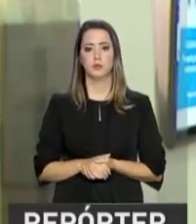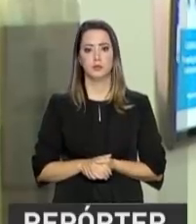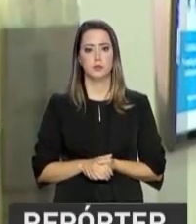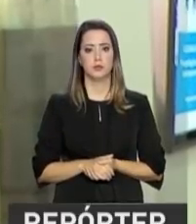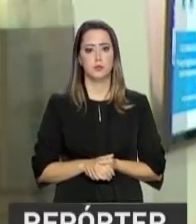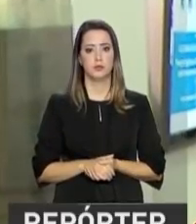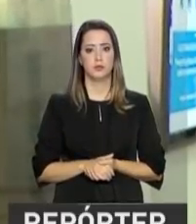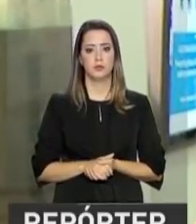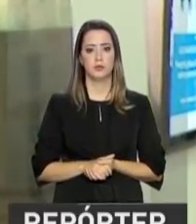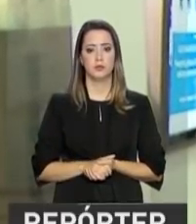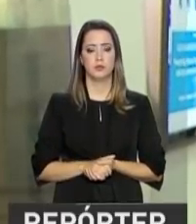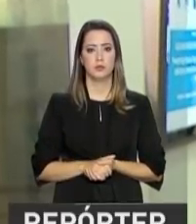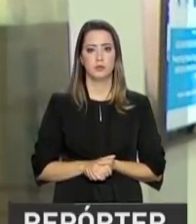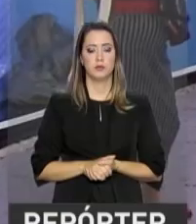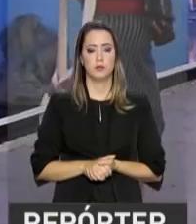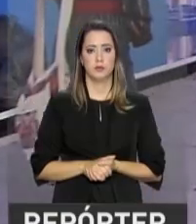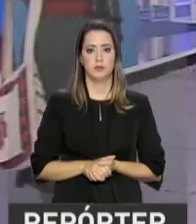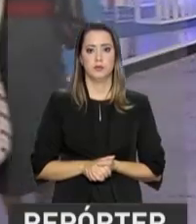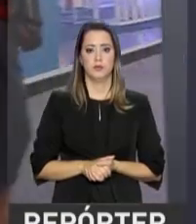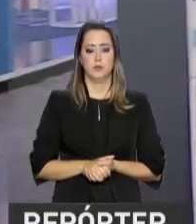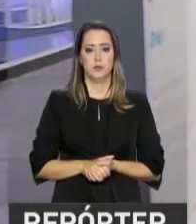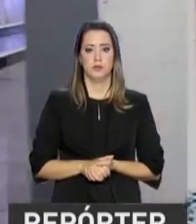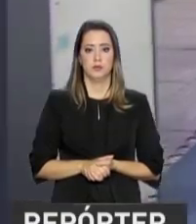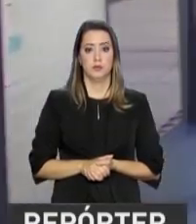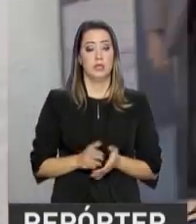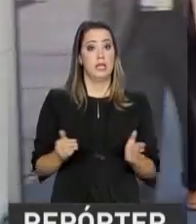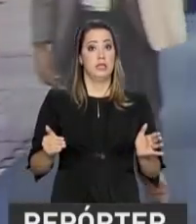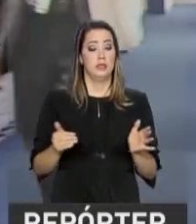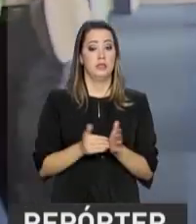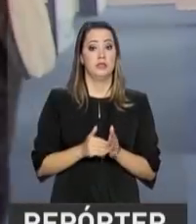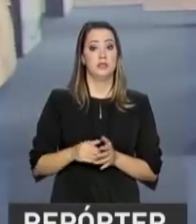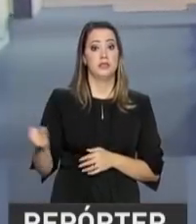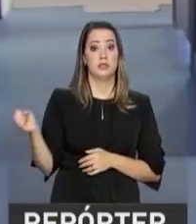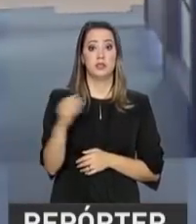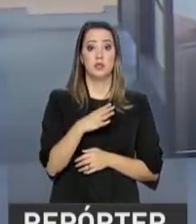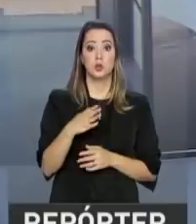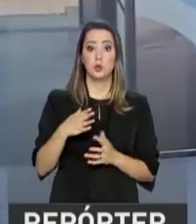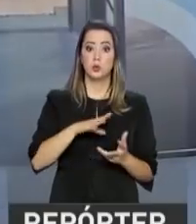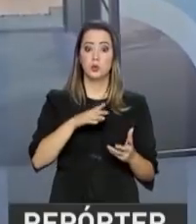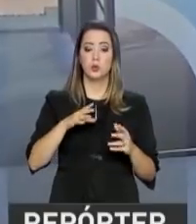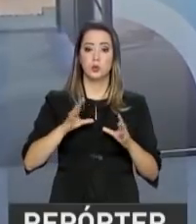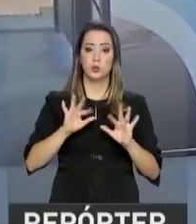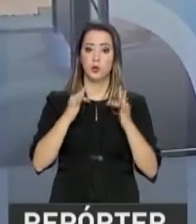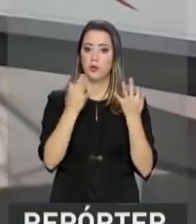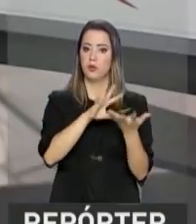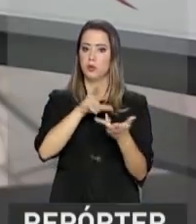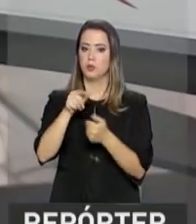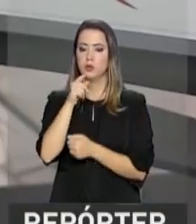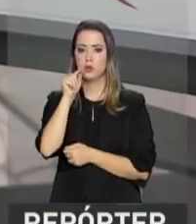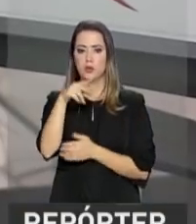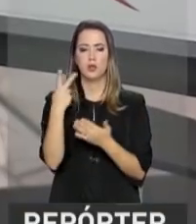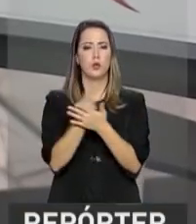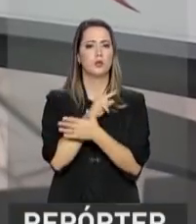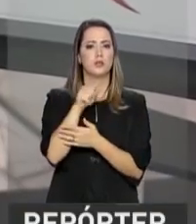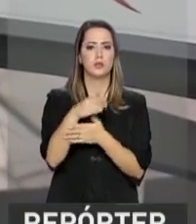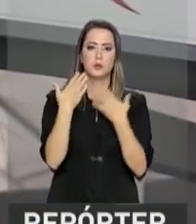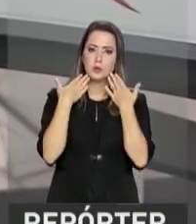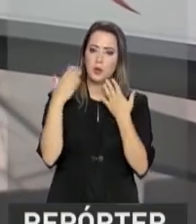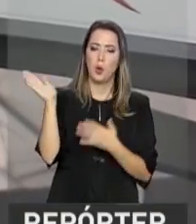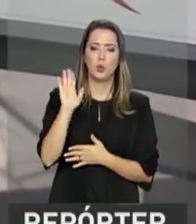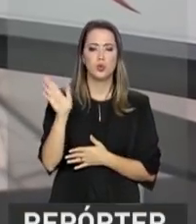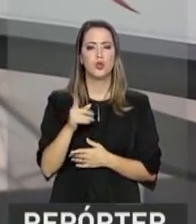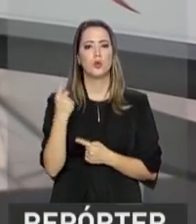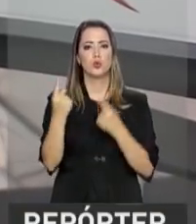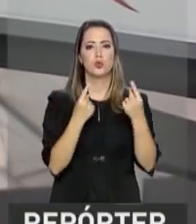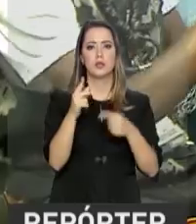Welcome to Senegal, welcome to Africa. Até que a 9ª edição global do evento aconteça, fica aqui o adeus